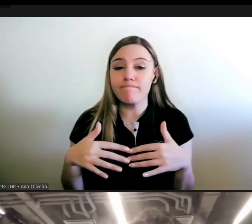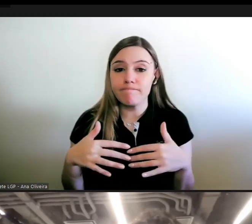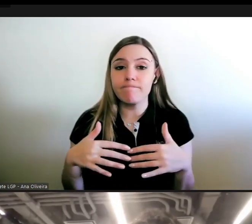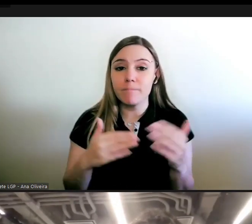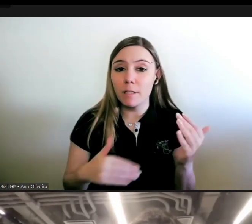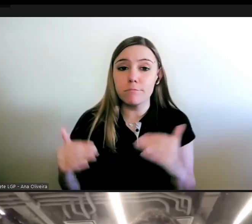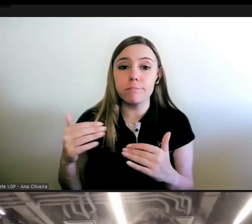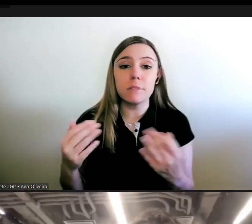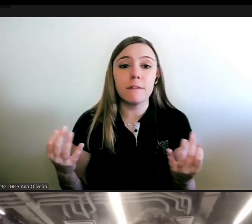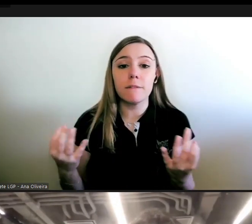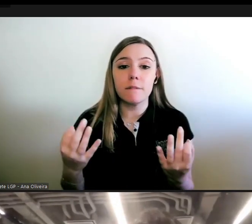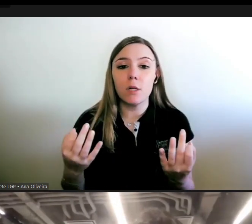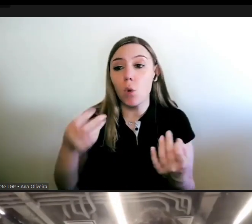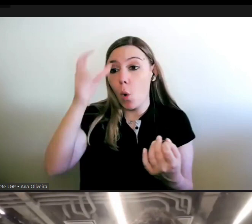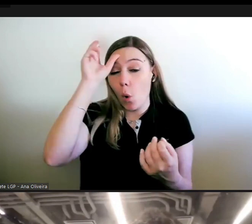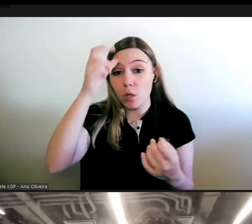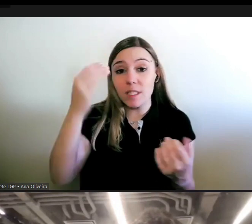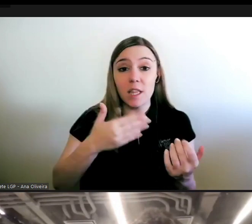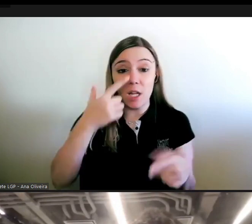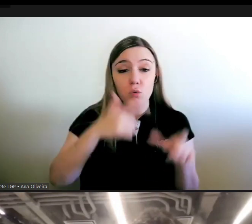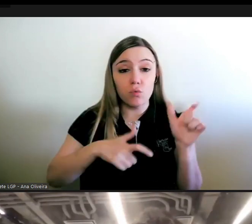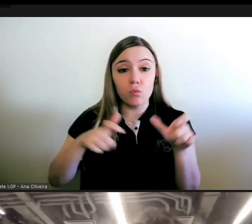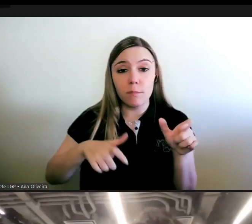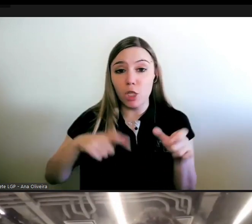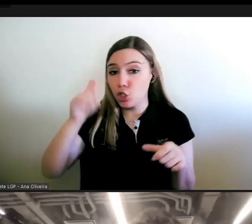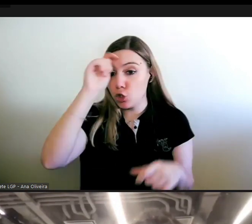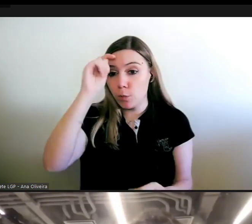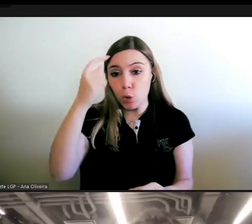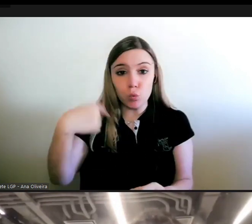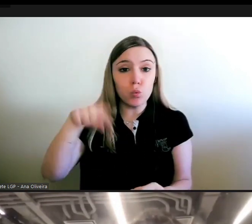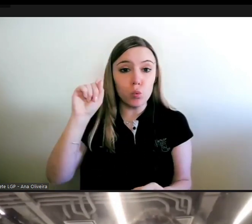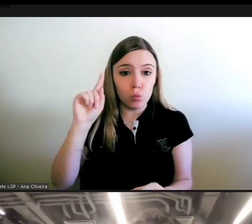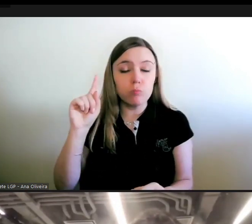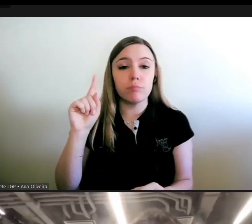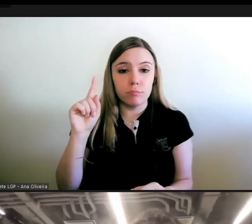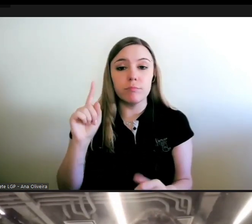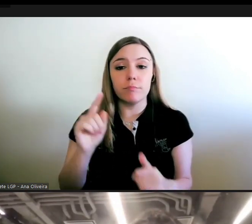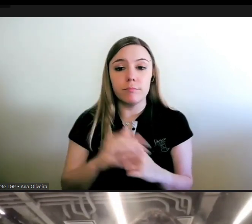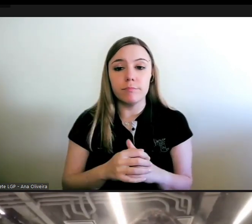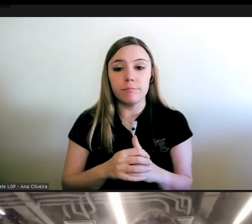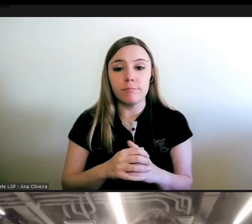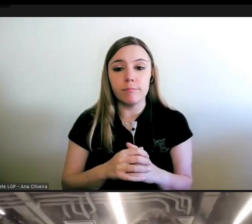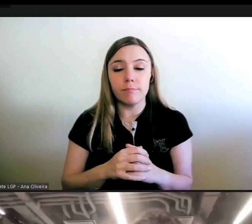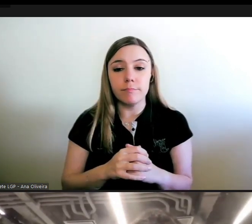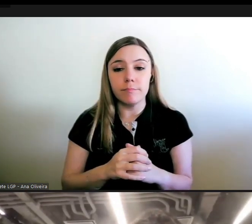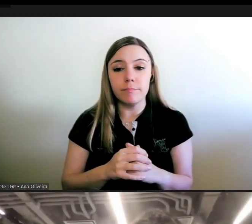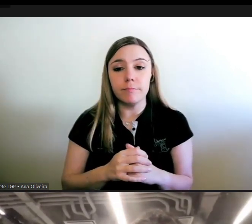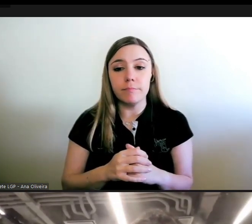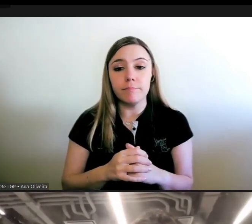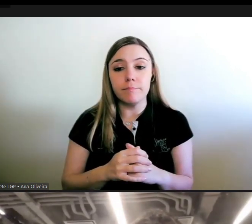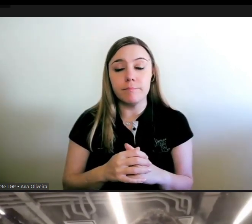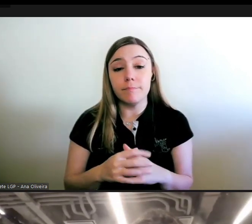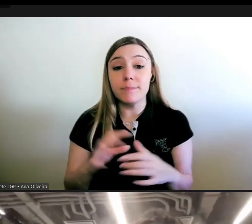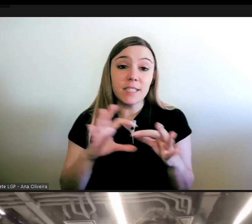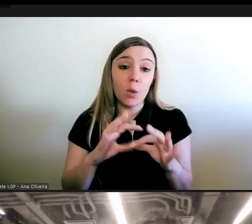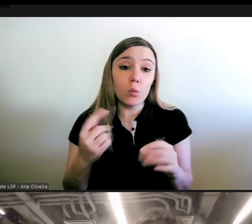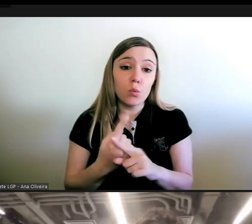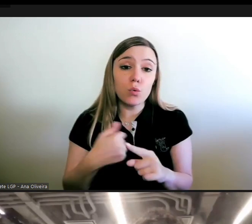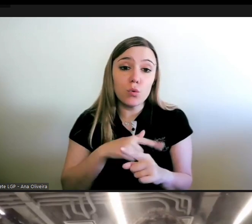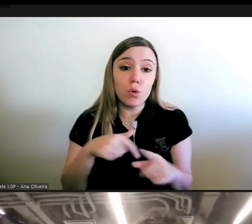conceitos de direitos humanos e os tais instrumentos de direitos humanos que nos vinculam, nós esperaríamos.